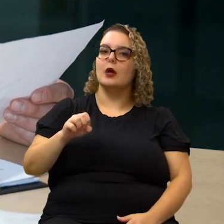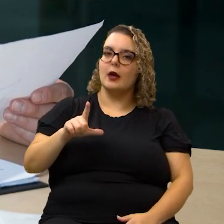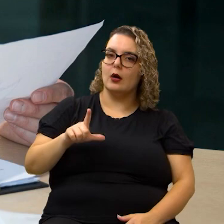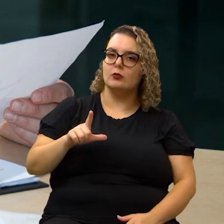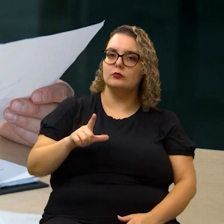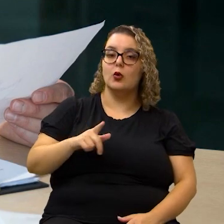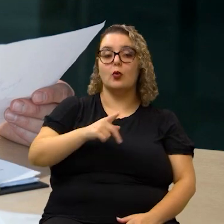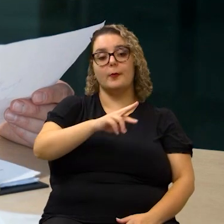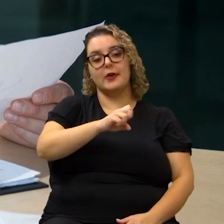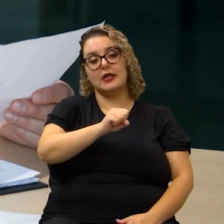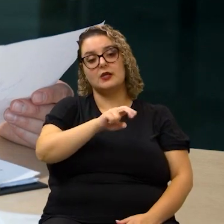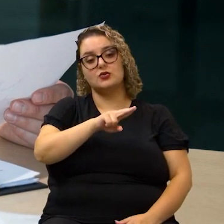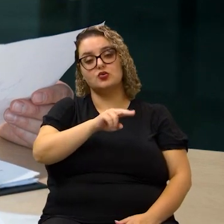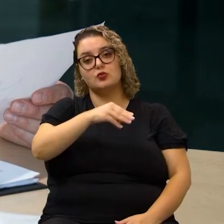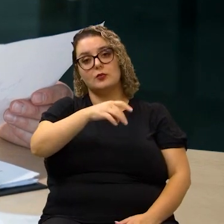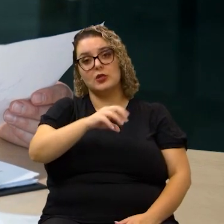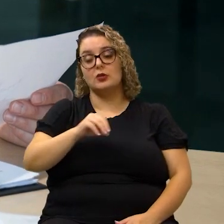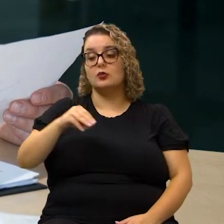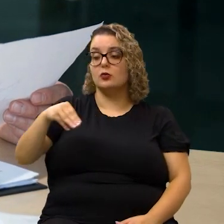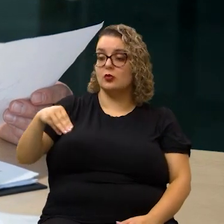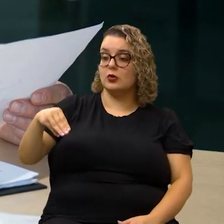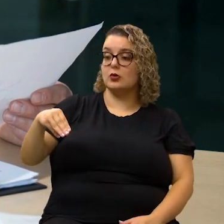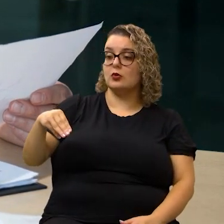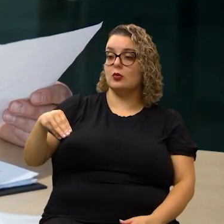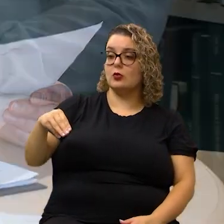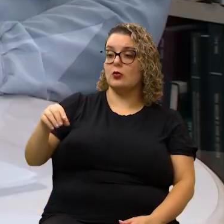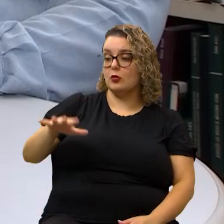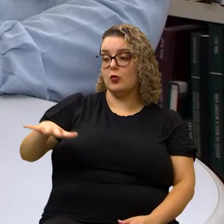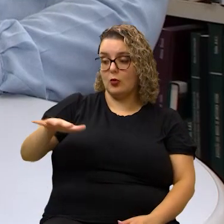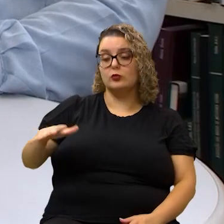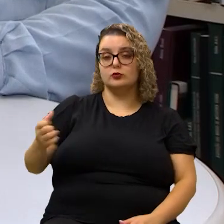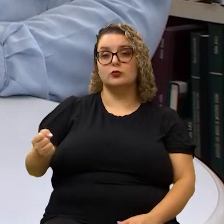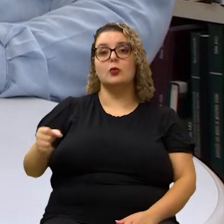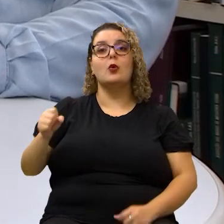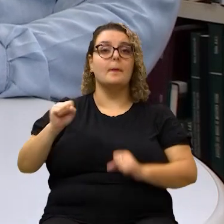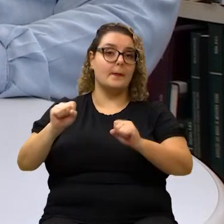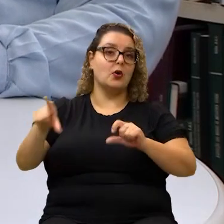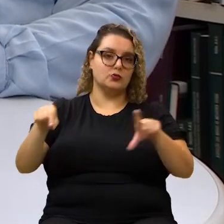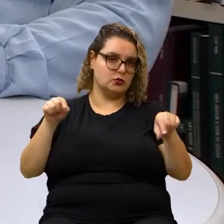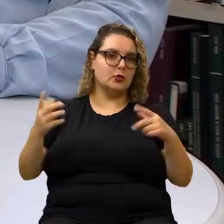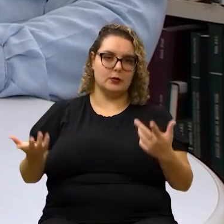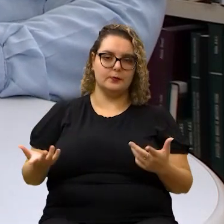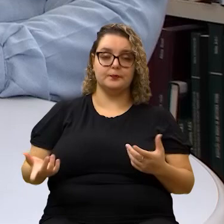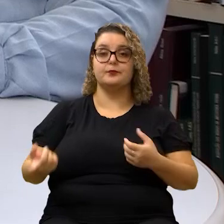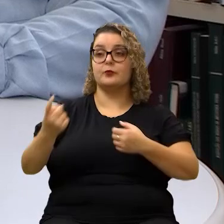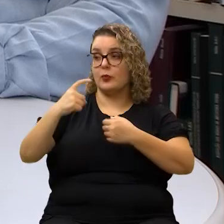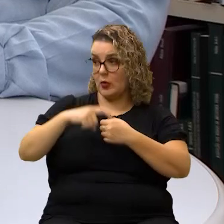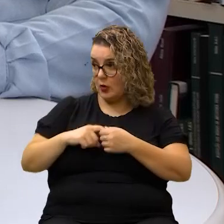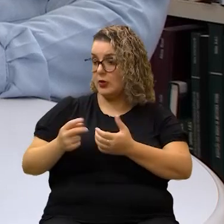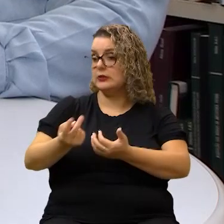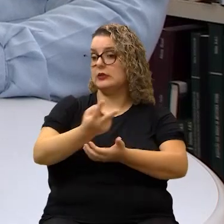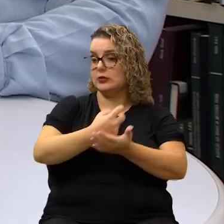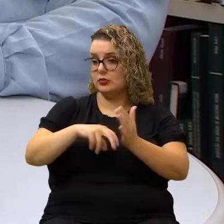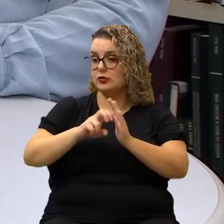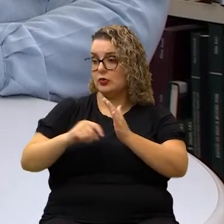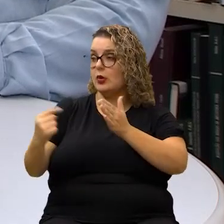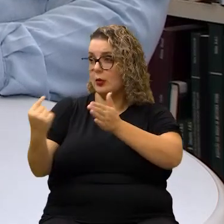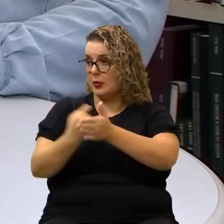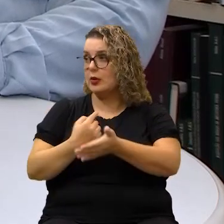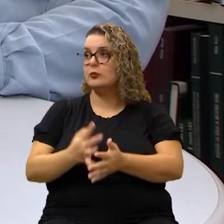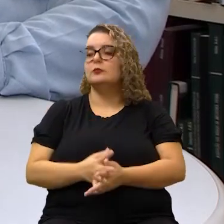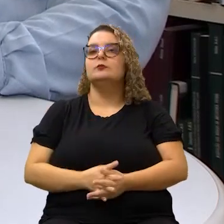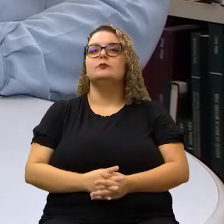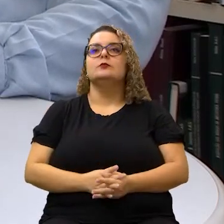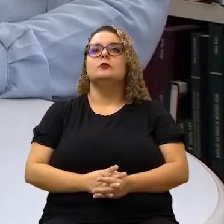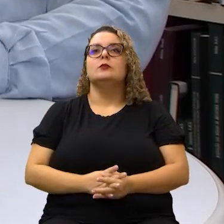lucro real, a empresa pode escolher. Então esse é um ponto importante. Mas voltando agora na questão da tributação que você me